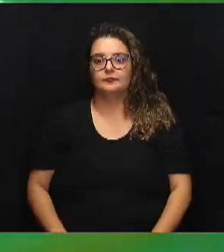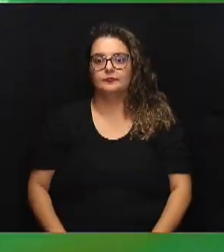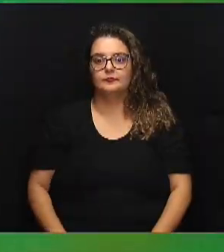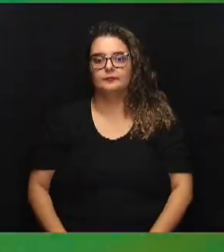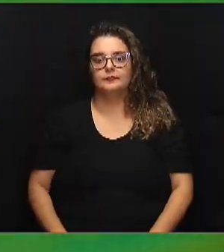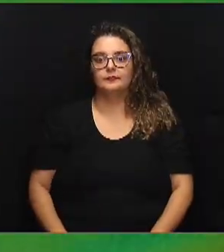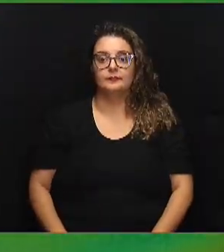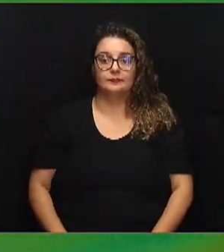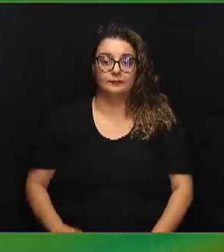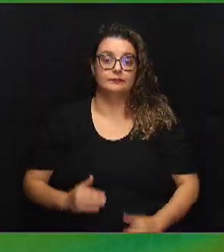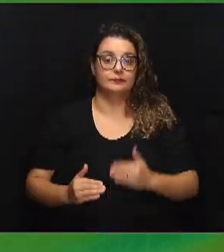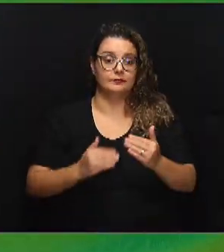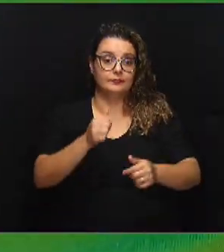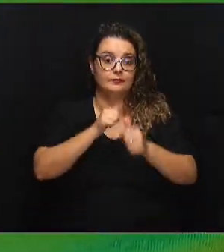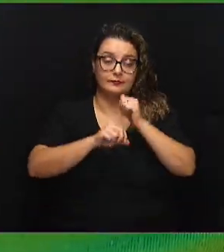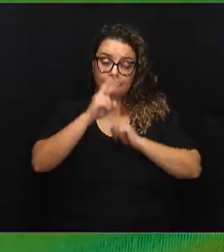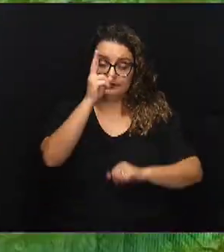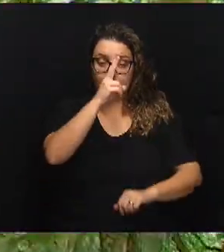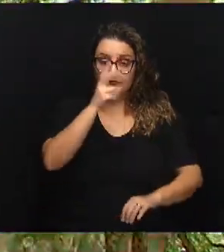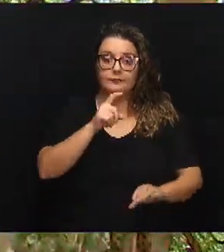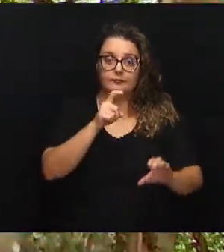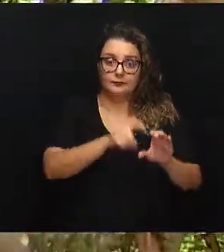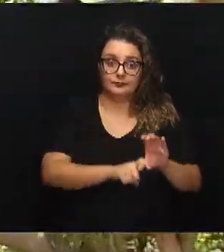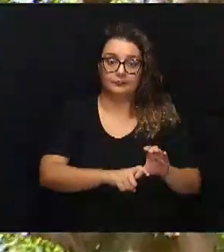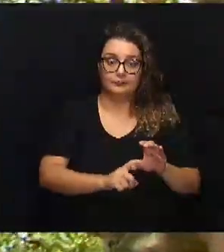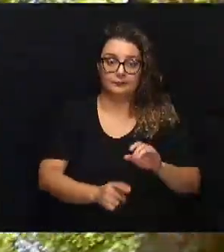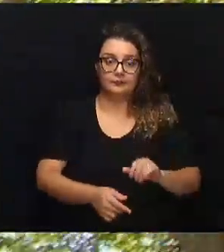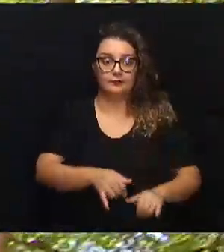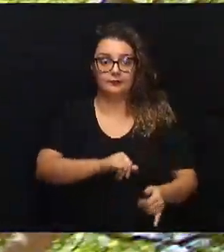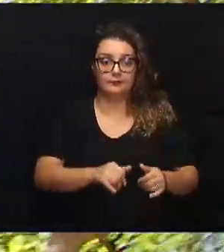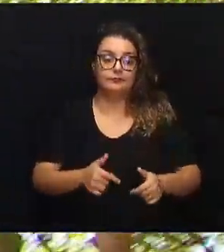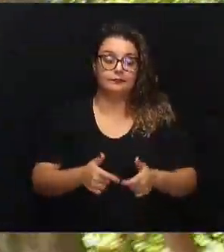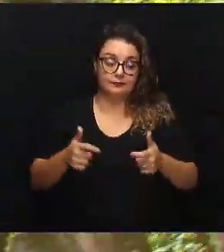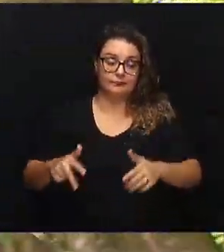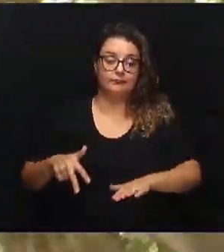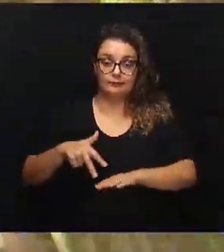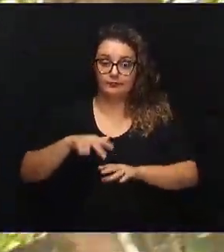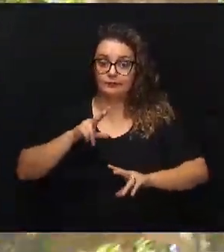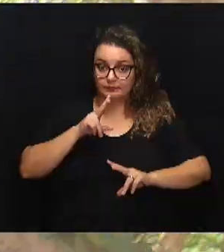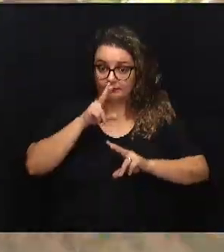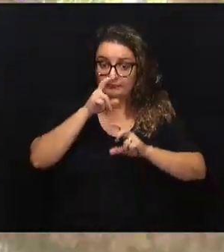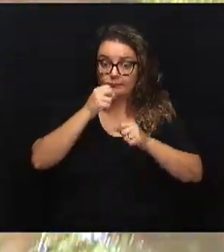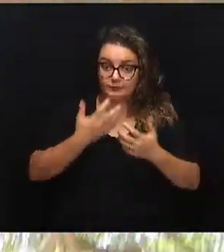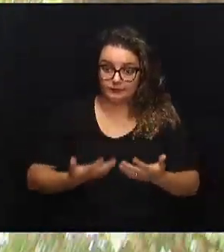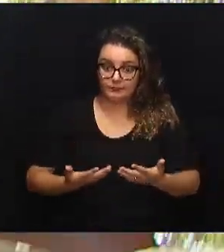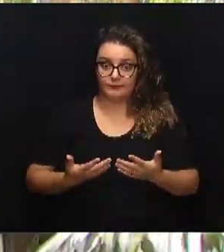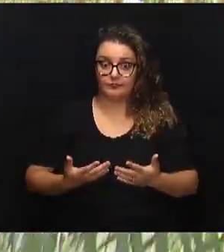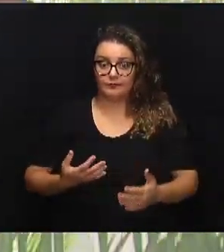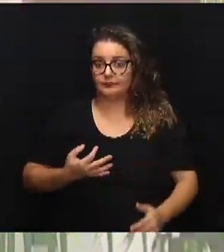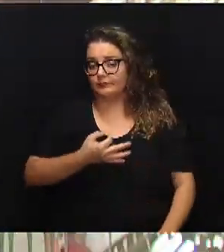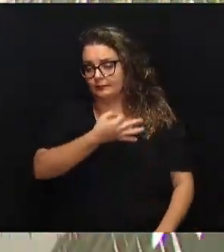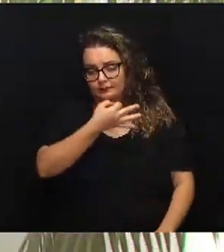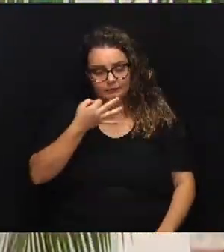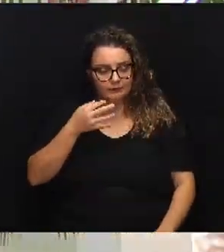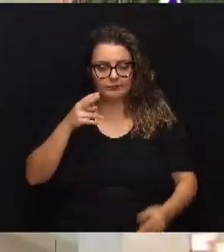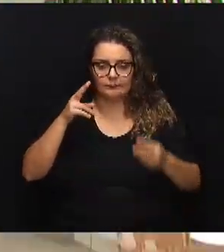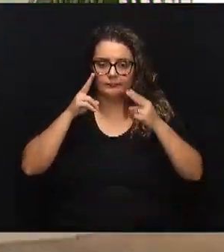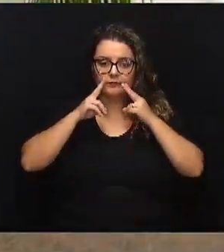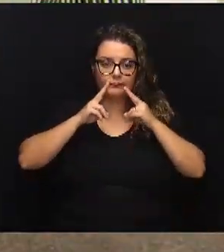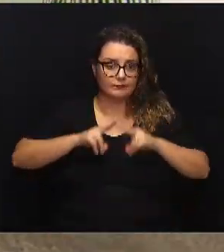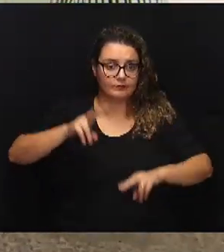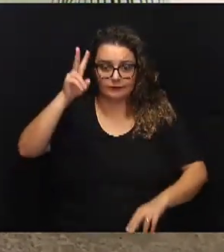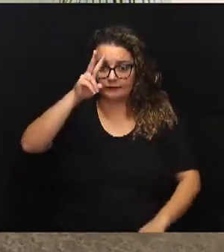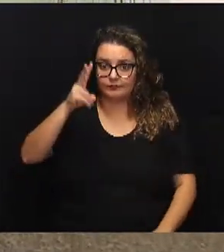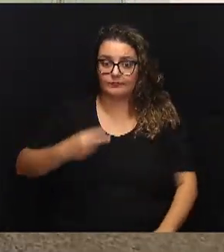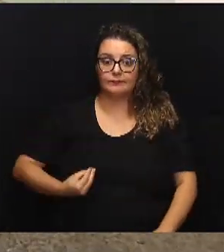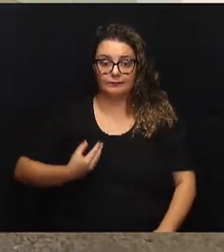do alcoolismo, da dependência química, e a maioria deles estão de pé, dando um belíssimo testemunho de vida nova em